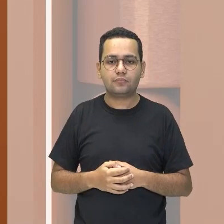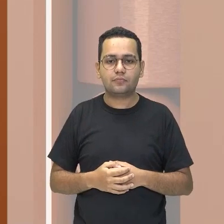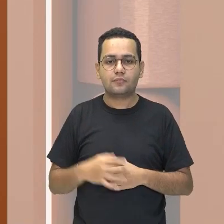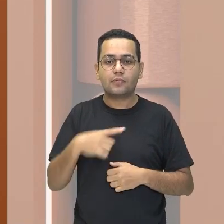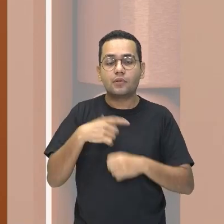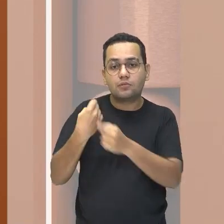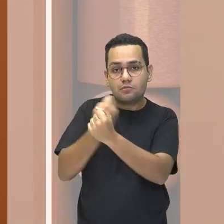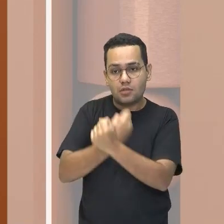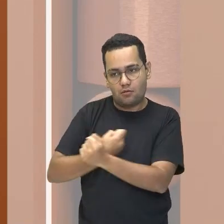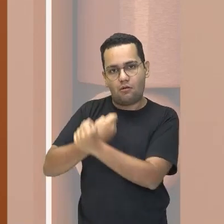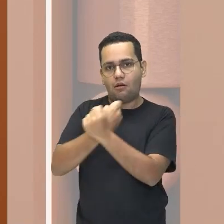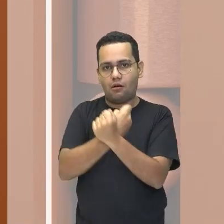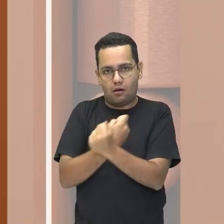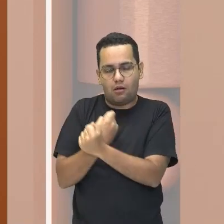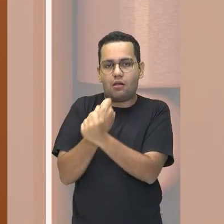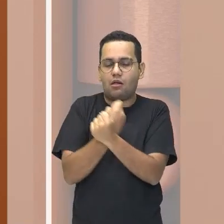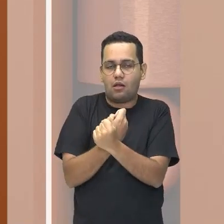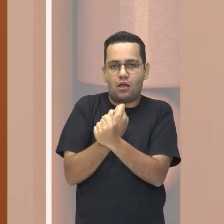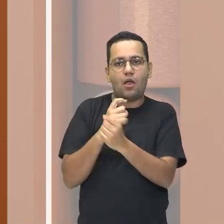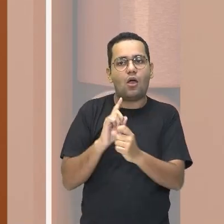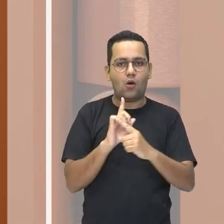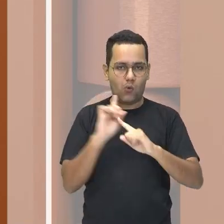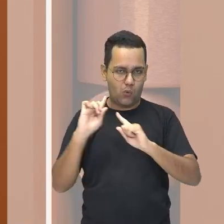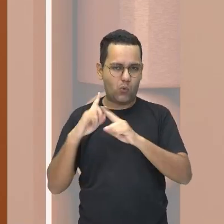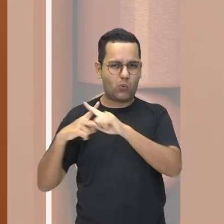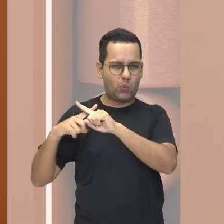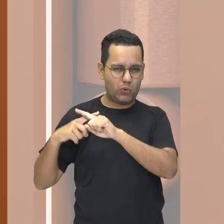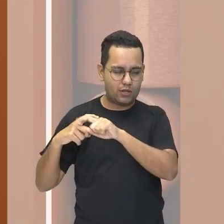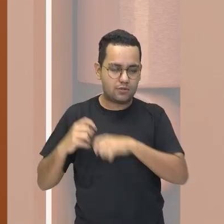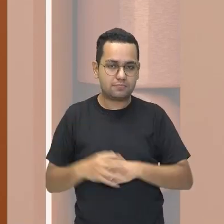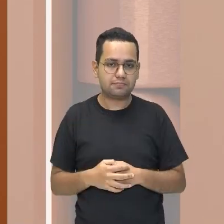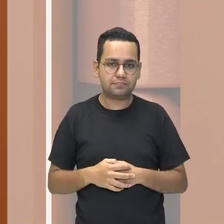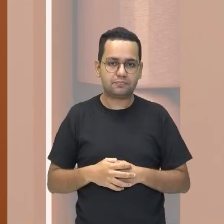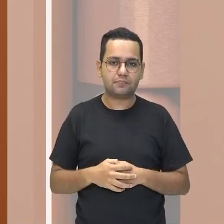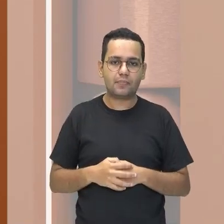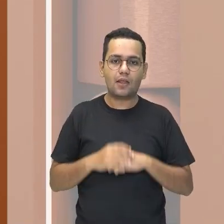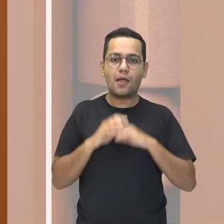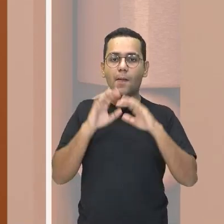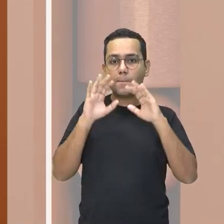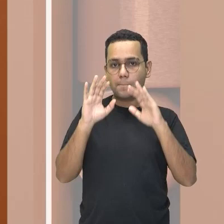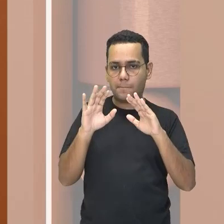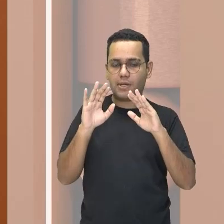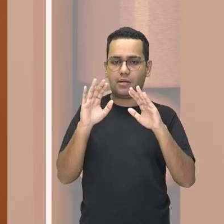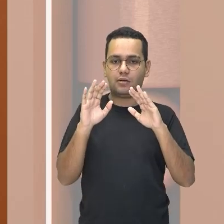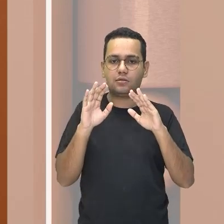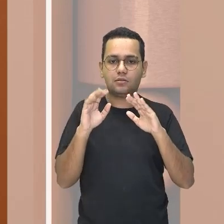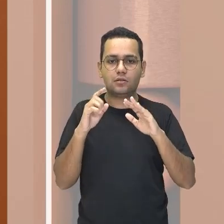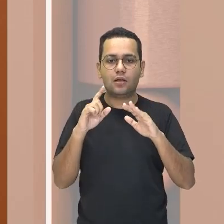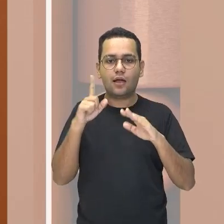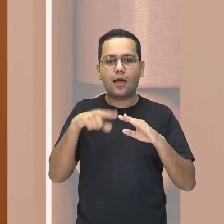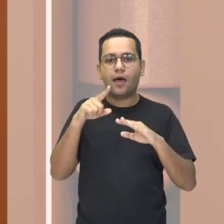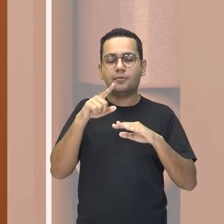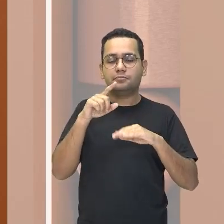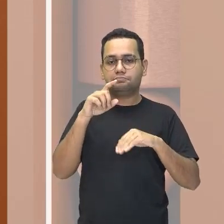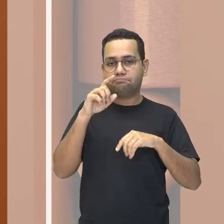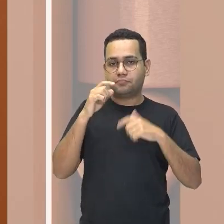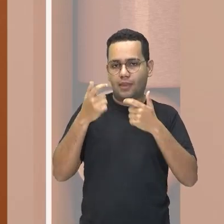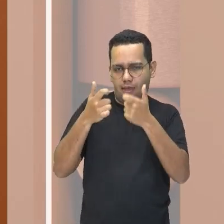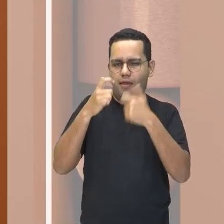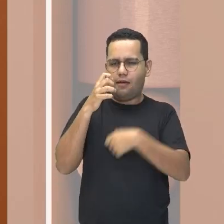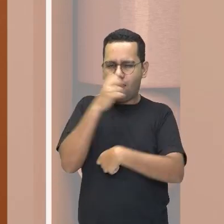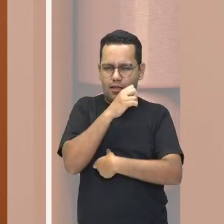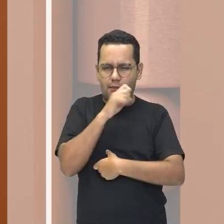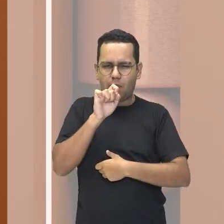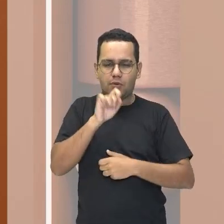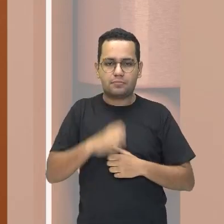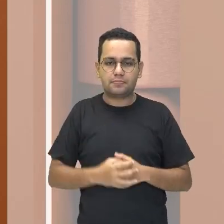protegeria contra os ataques dos nazistas. Mas a Blitzkrieg foi inovadora naquele momento. A Guerra Relâmpago, que nada mais era do